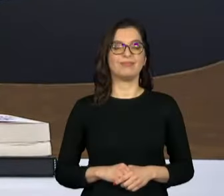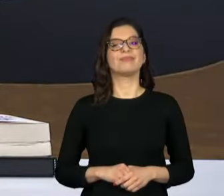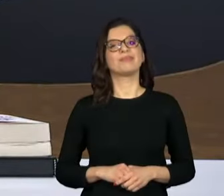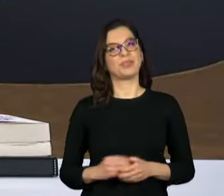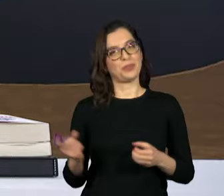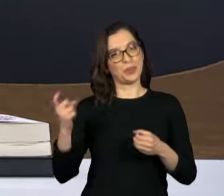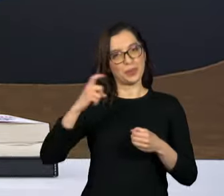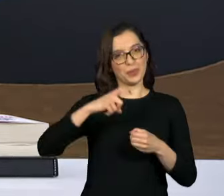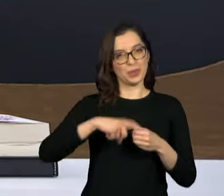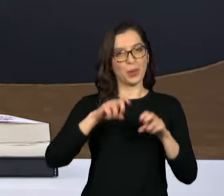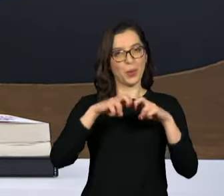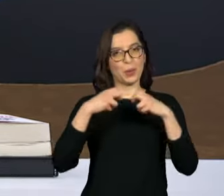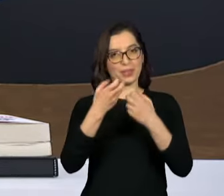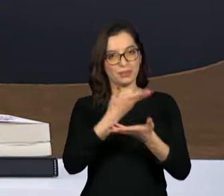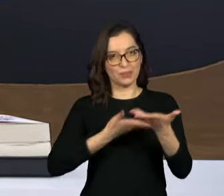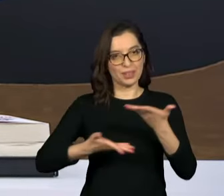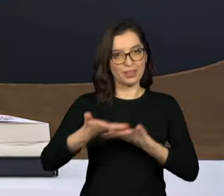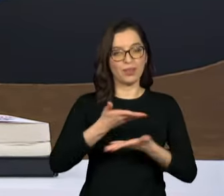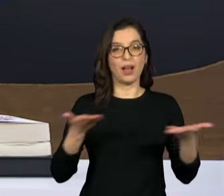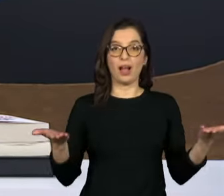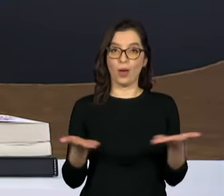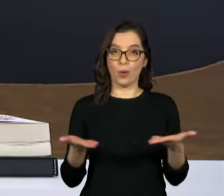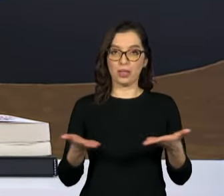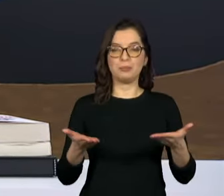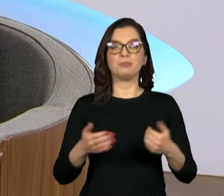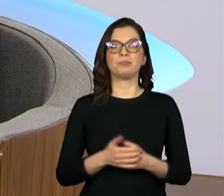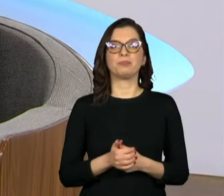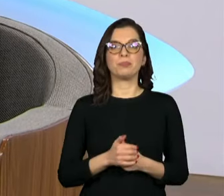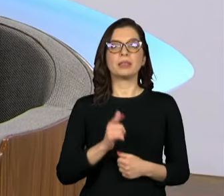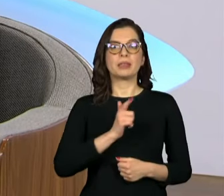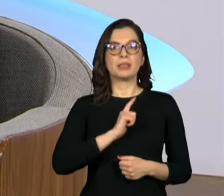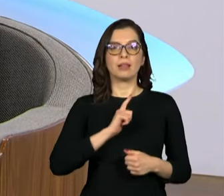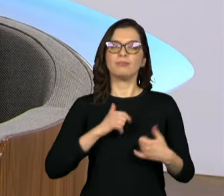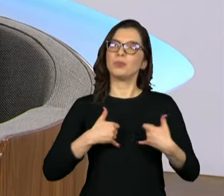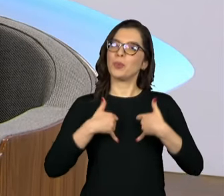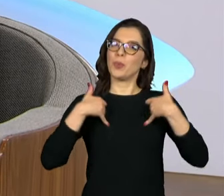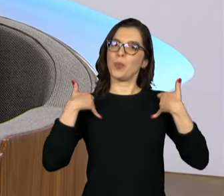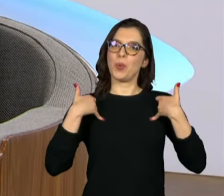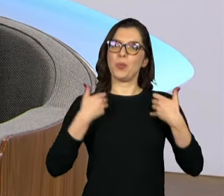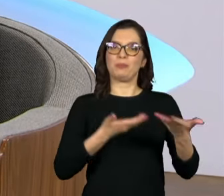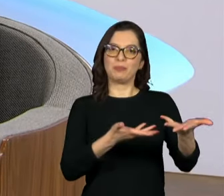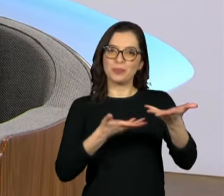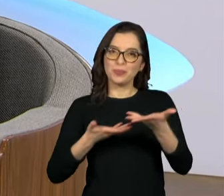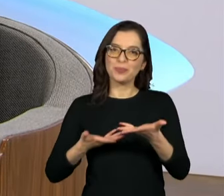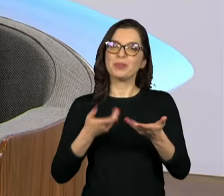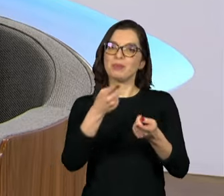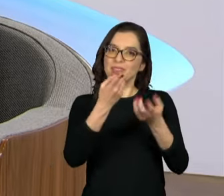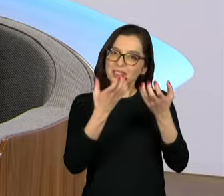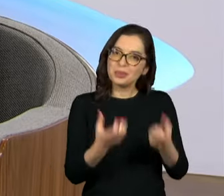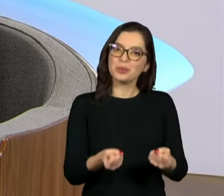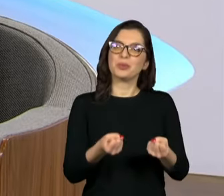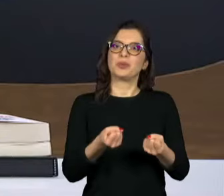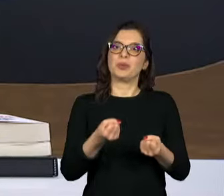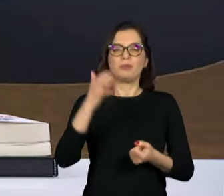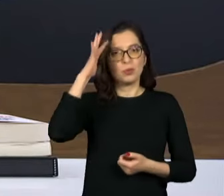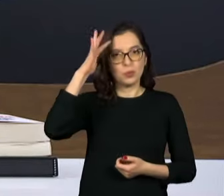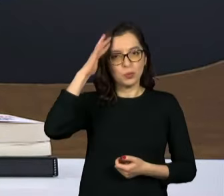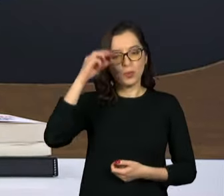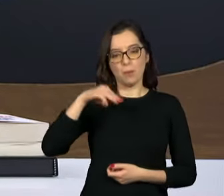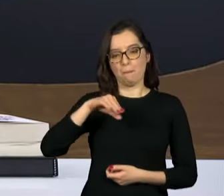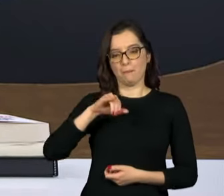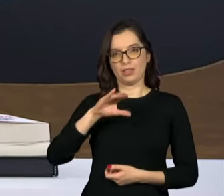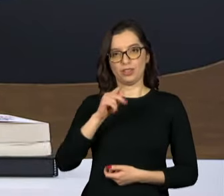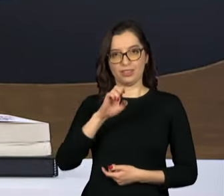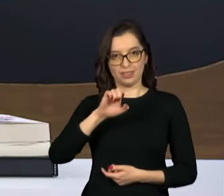Estamos de volta com Roda Viva, que hoje tem a honra de receber o filósofo e professor da Escola de Direito de Harvard, Michael Sandel. Seu